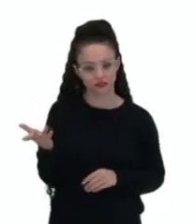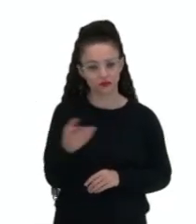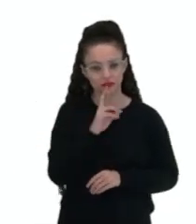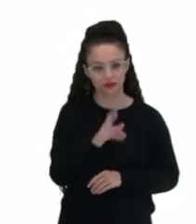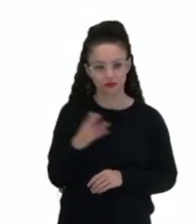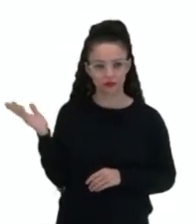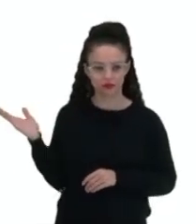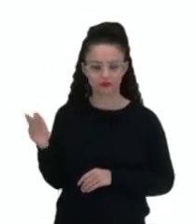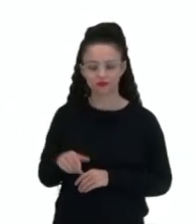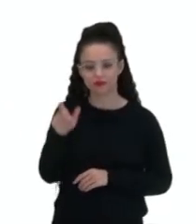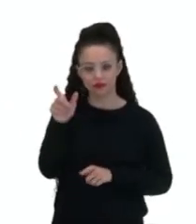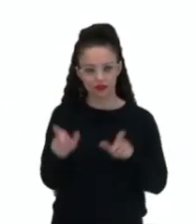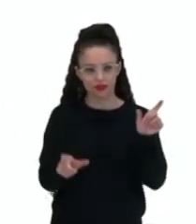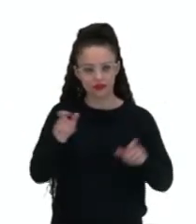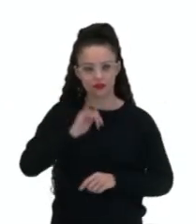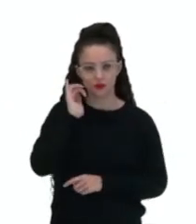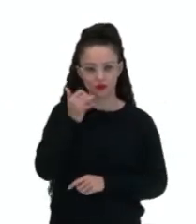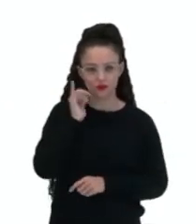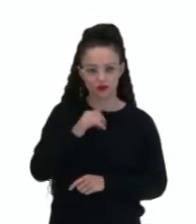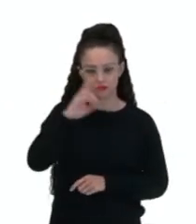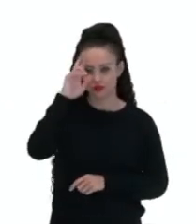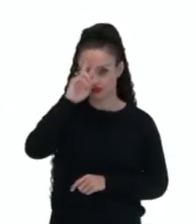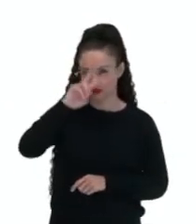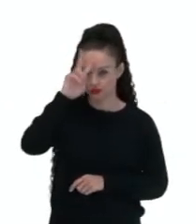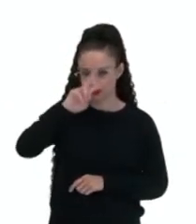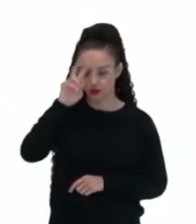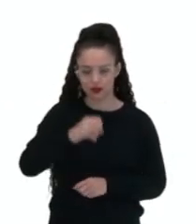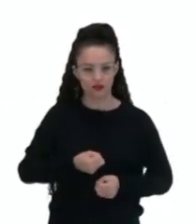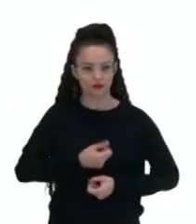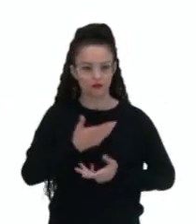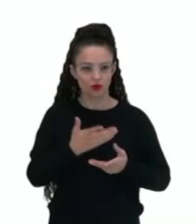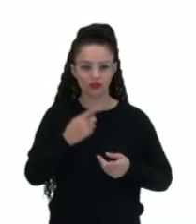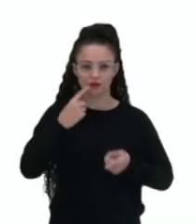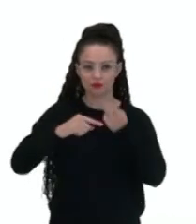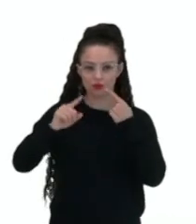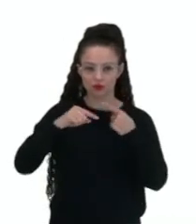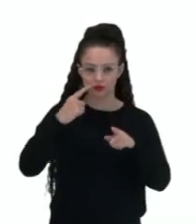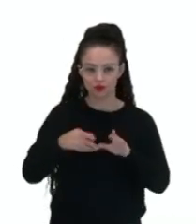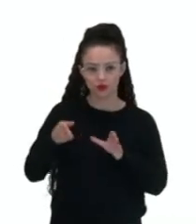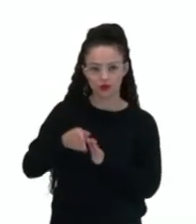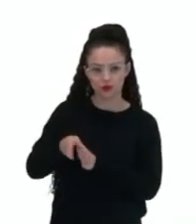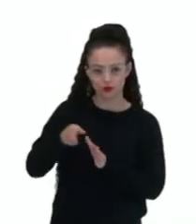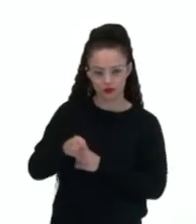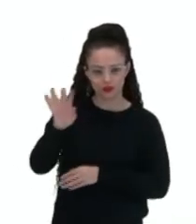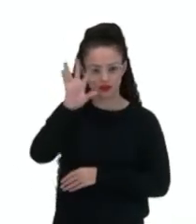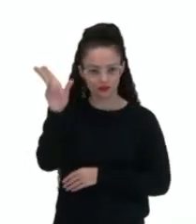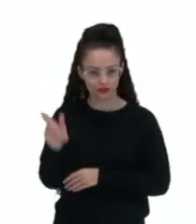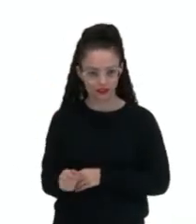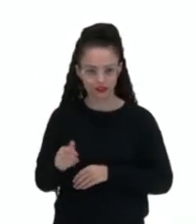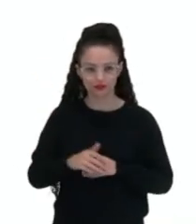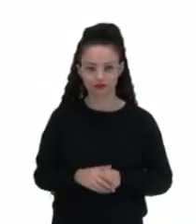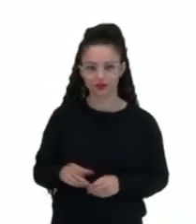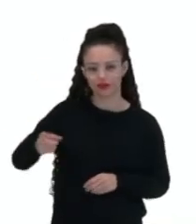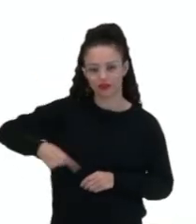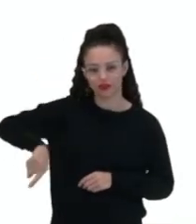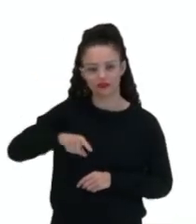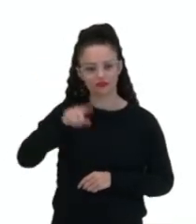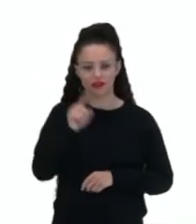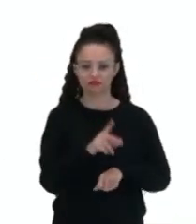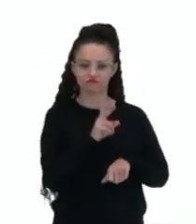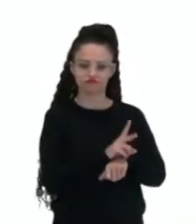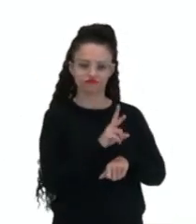resposta. Griots são contadores de histórias, poetas, músicos, conselheiros africanos. Eles são guardiões